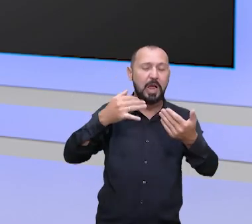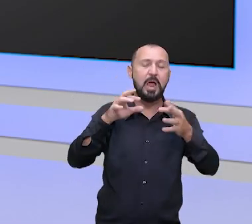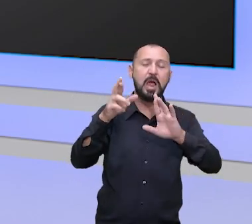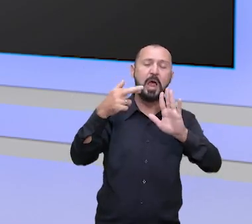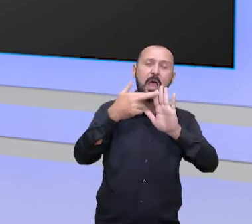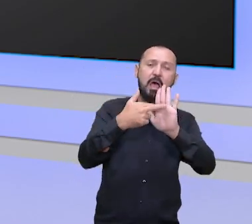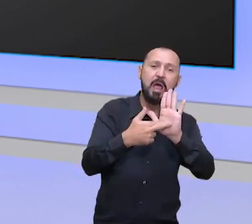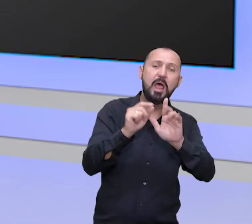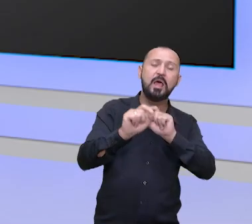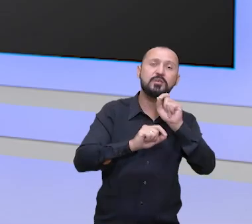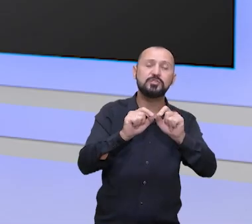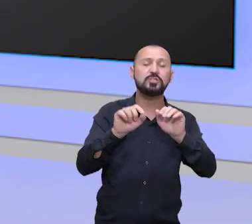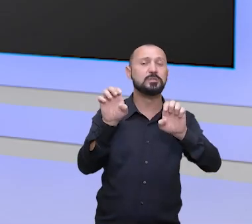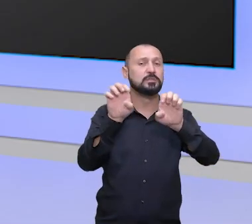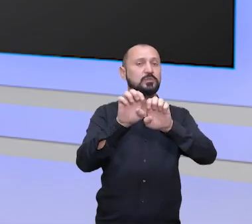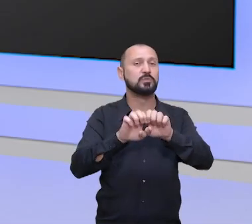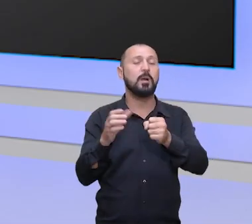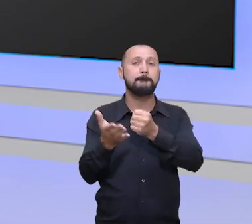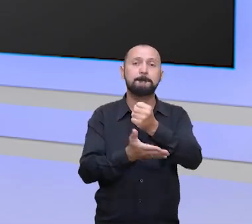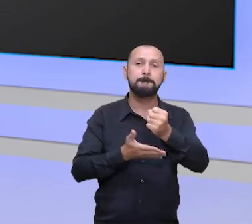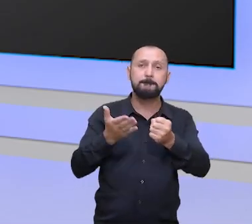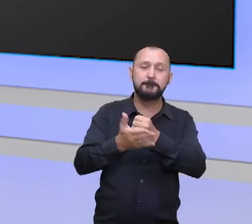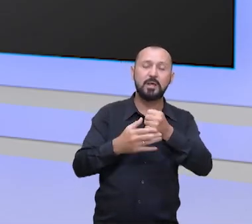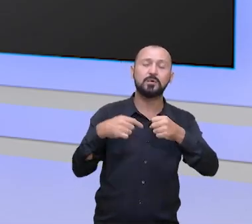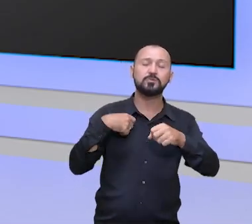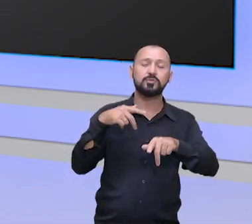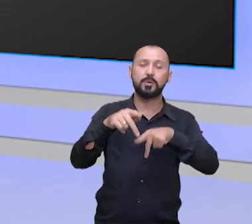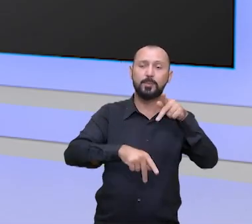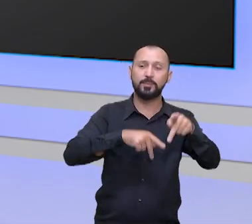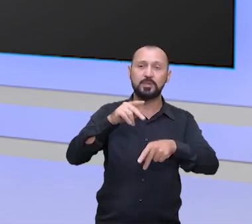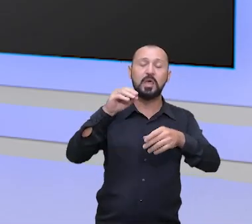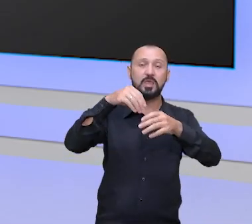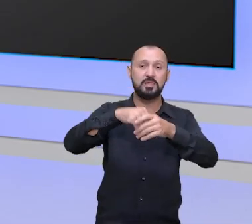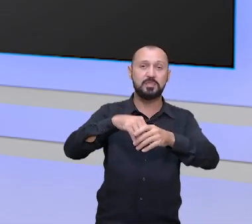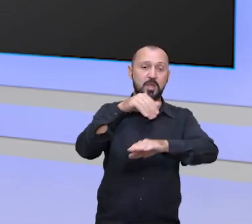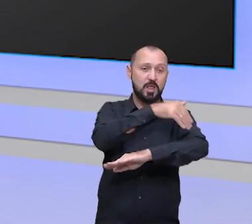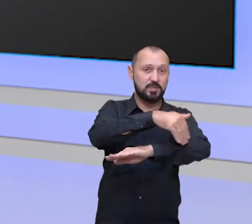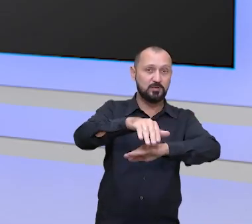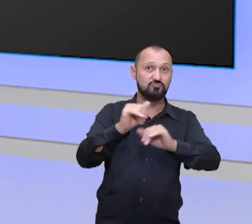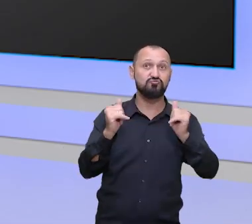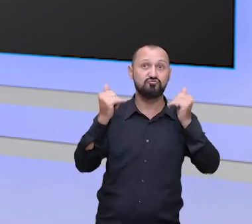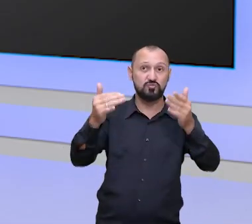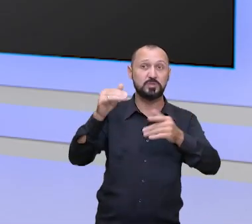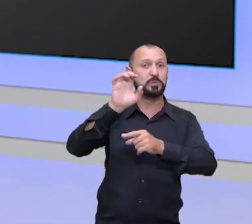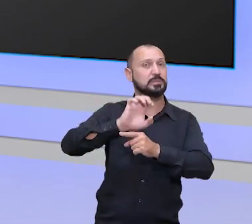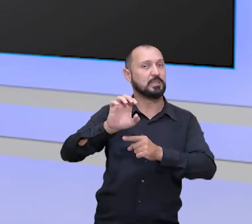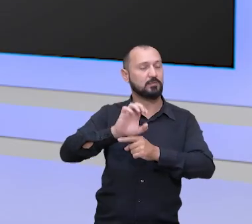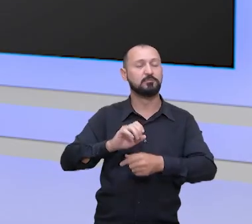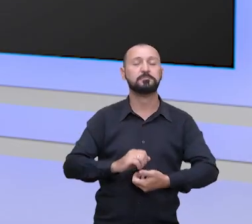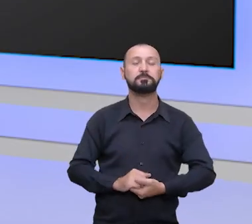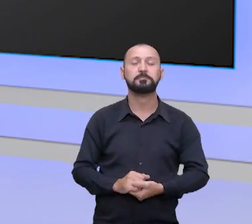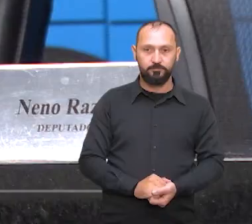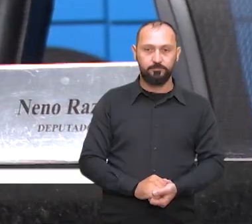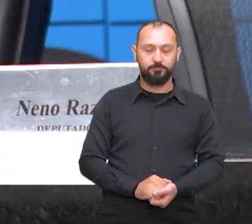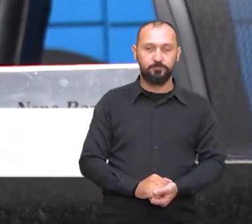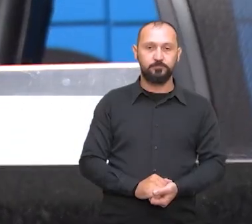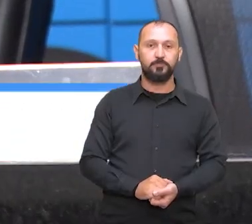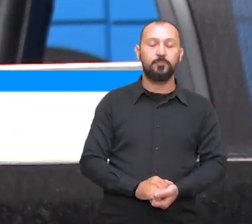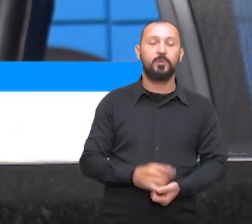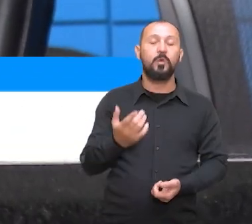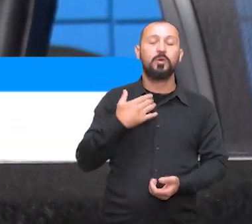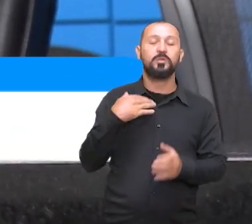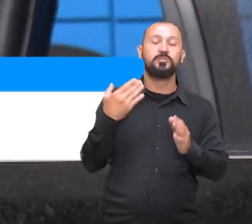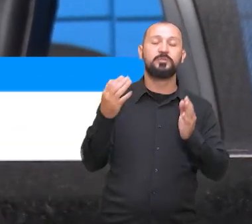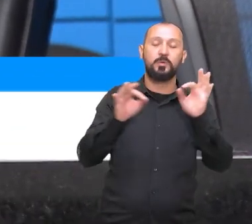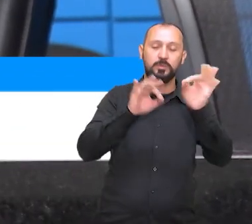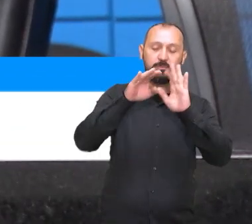Correia, disciplina a implementação de infraestrutura para o trânsito de bicicletas nas rodovias estaduais. Na ordem